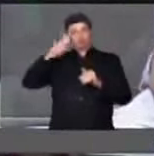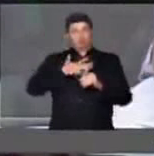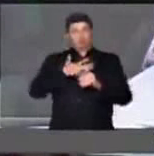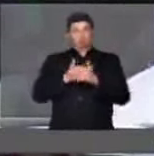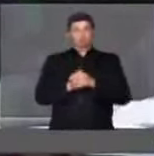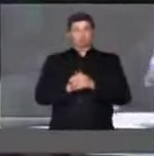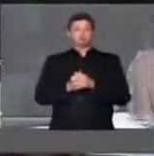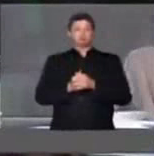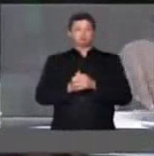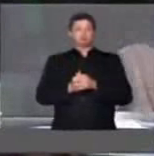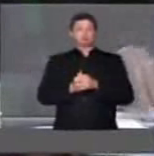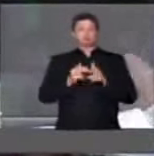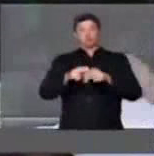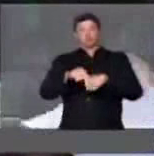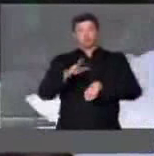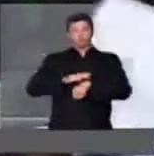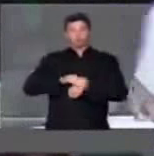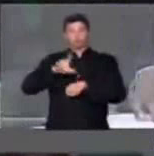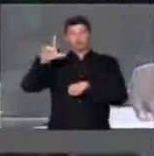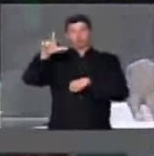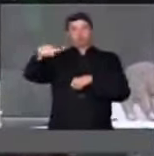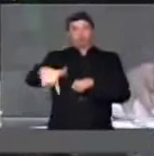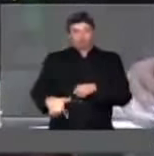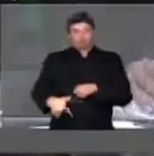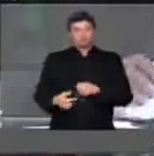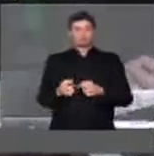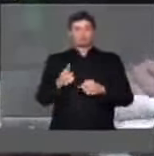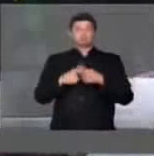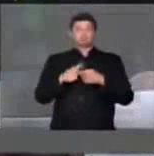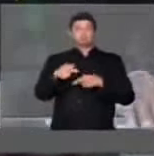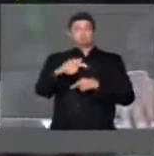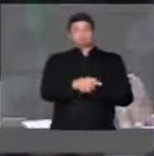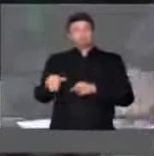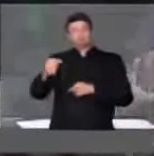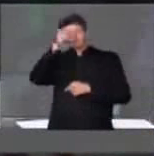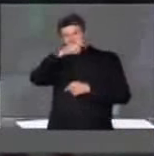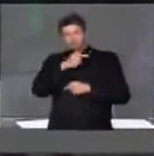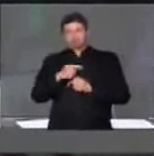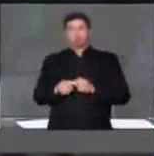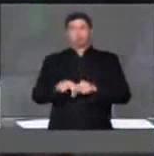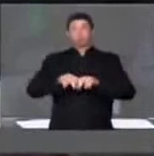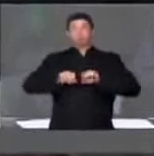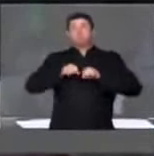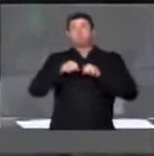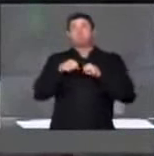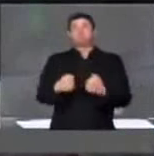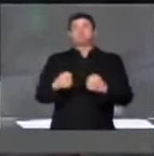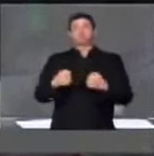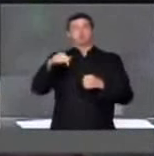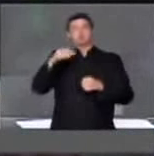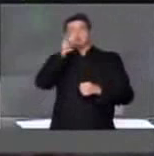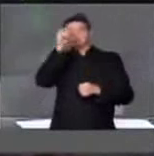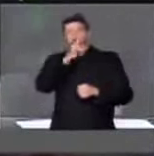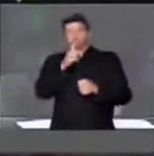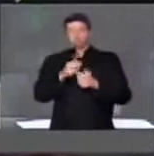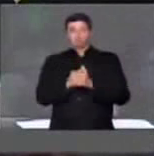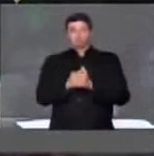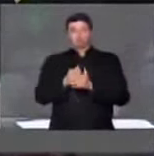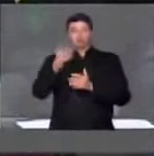decisão. Em função do elevado horário, em função da semana, em função do esforço que foi feito nesse fim de